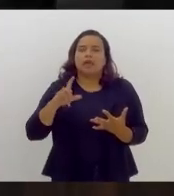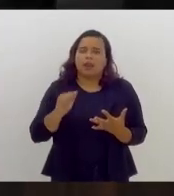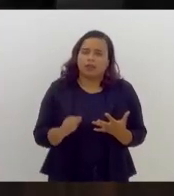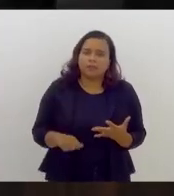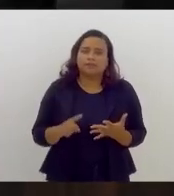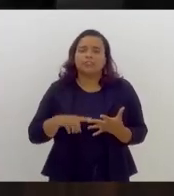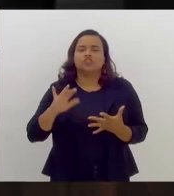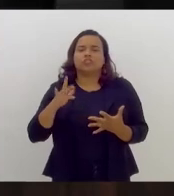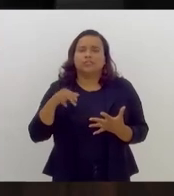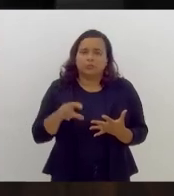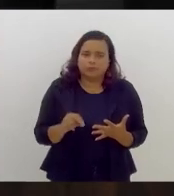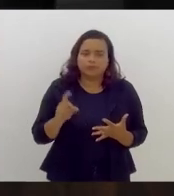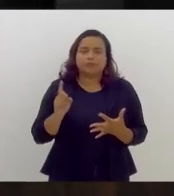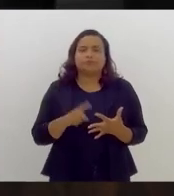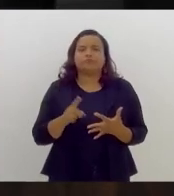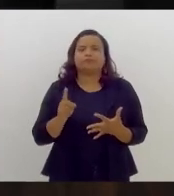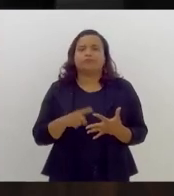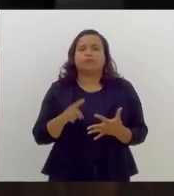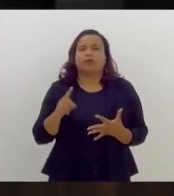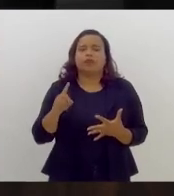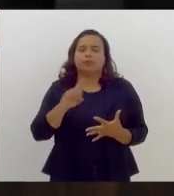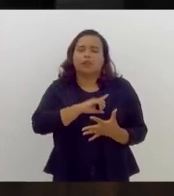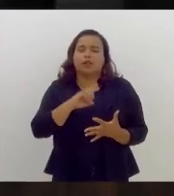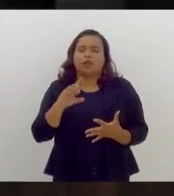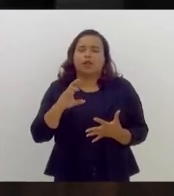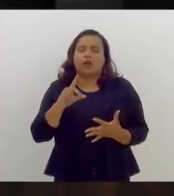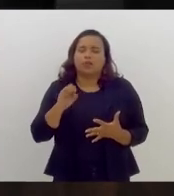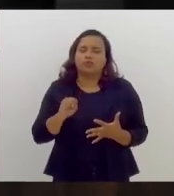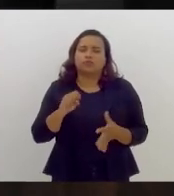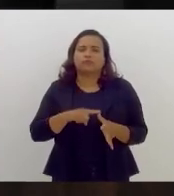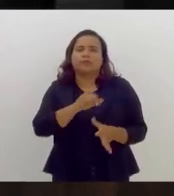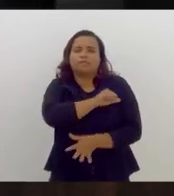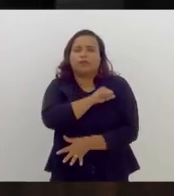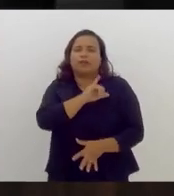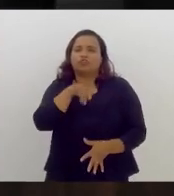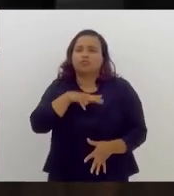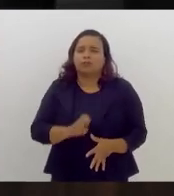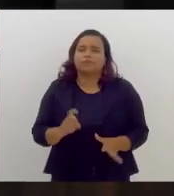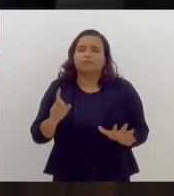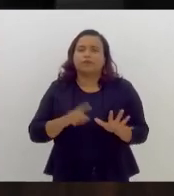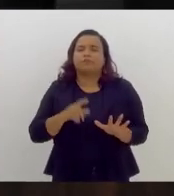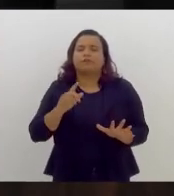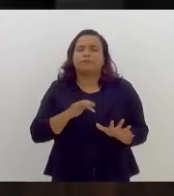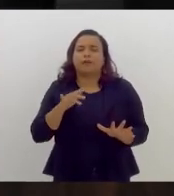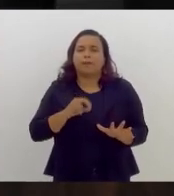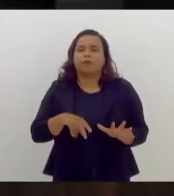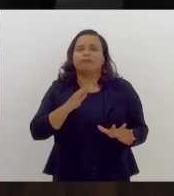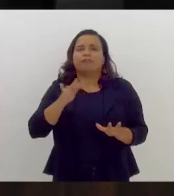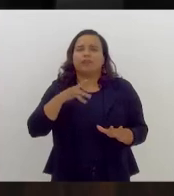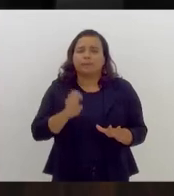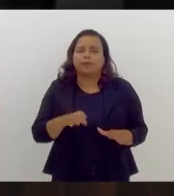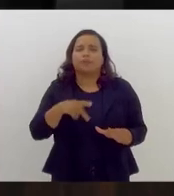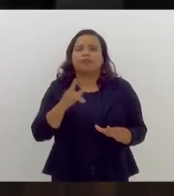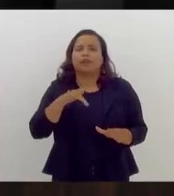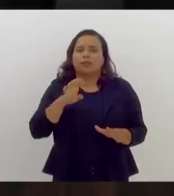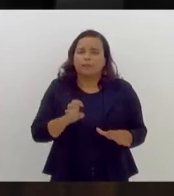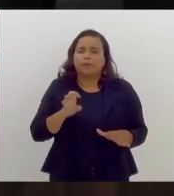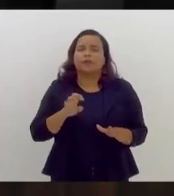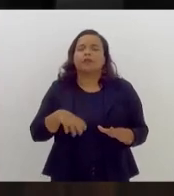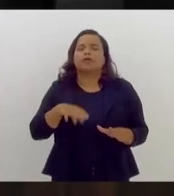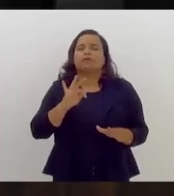Jordão, Chiquinho da Mangueira, delegado Carlos Augusto, enfermeira Rejane, Fábio Silva, Felipe Soares, Felipe Pobel,